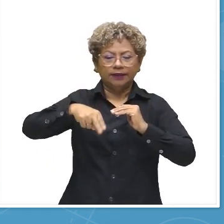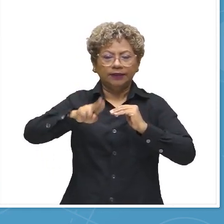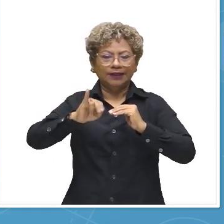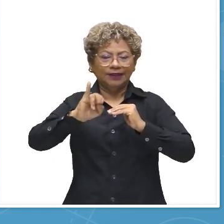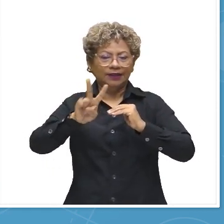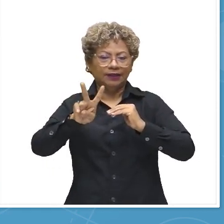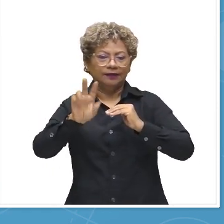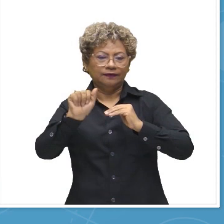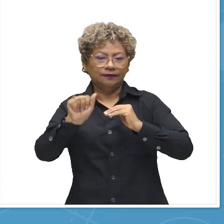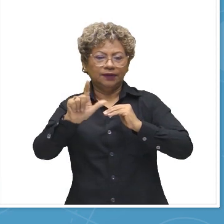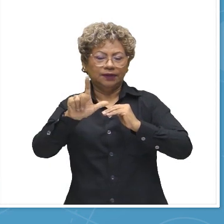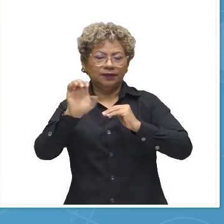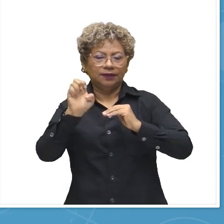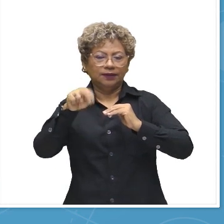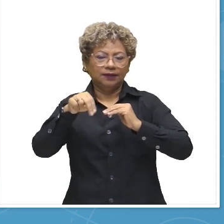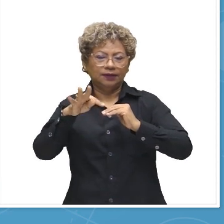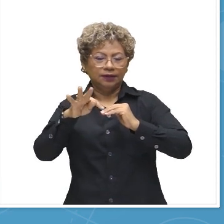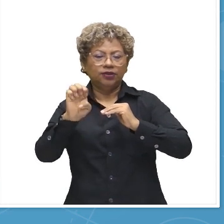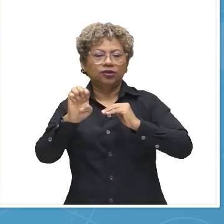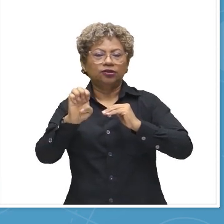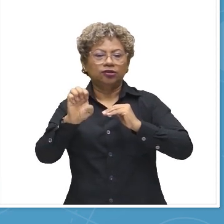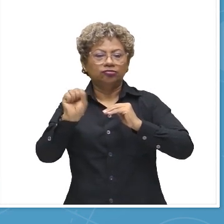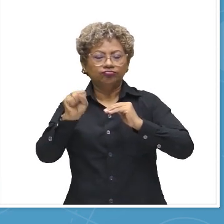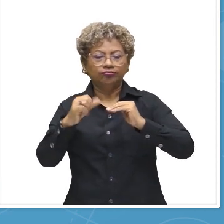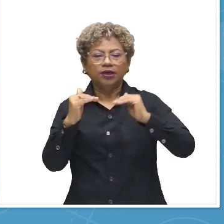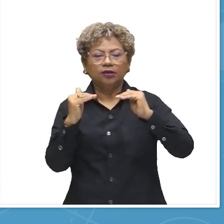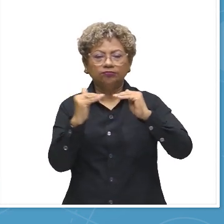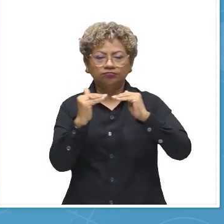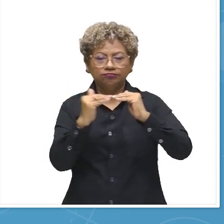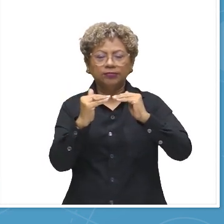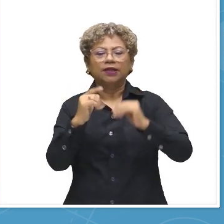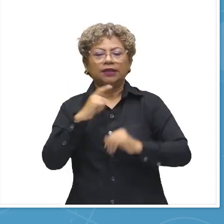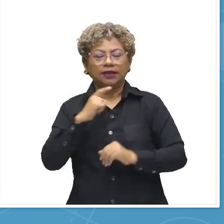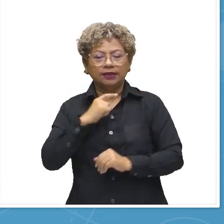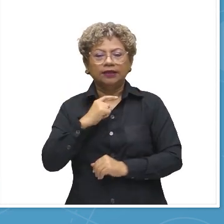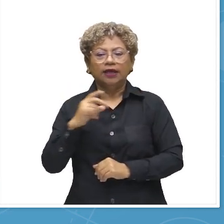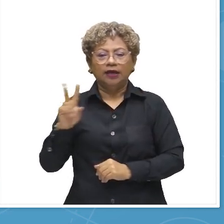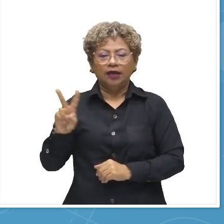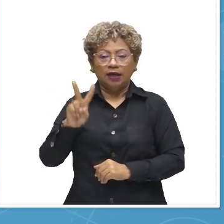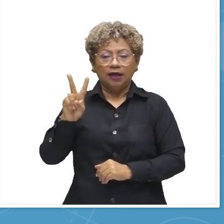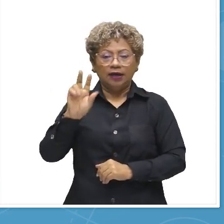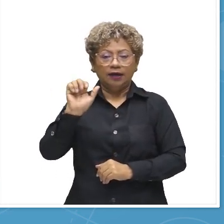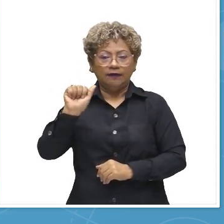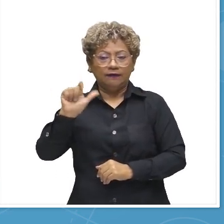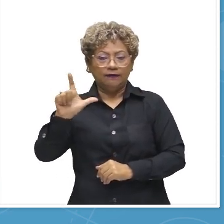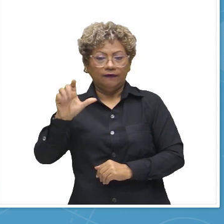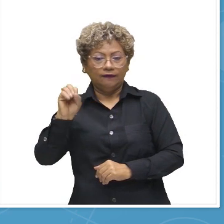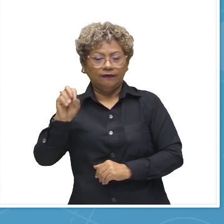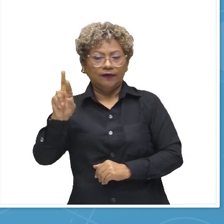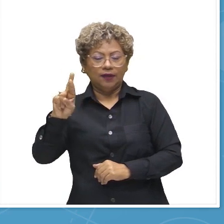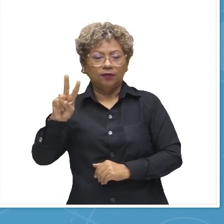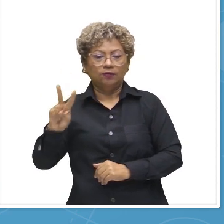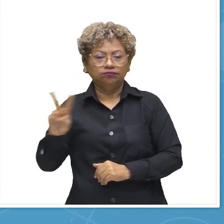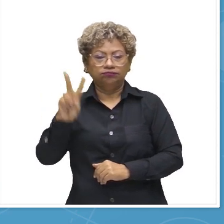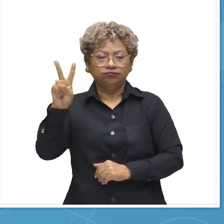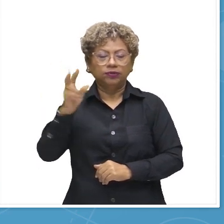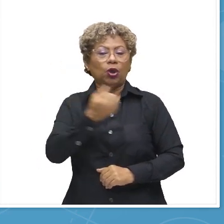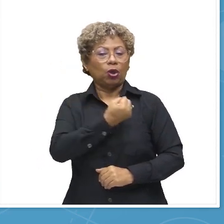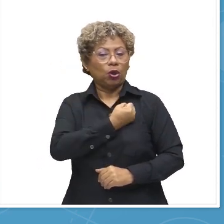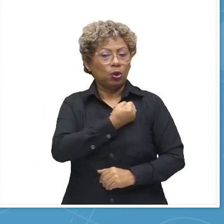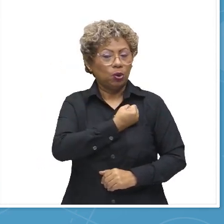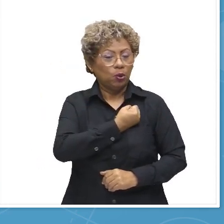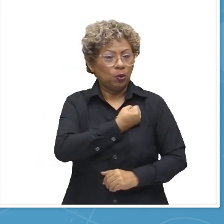Elas têm ali o mesmo valor numérico. Então, quando a gente representa essas frações, ó, nós podemos